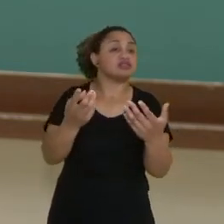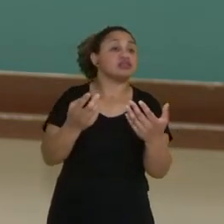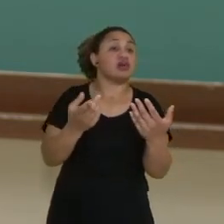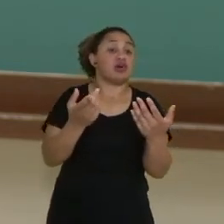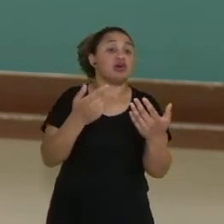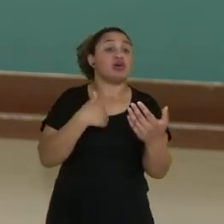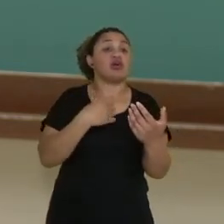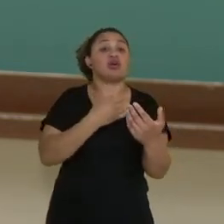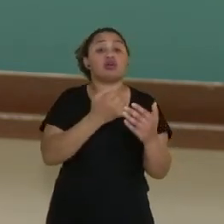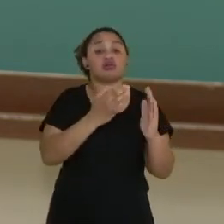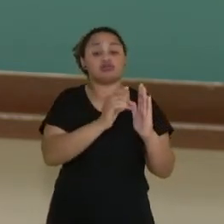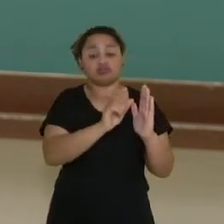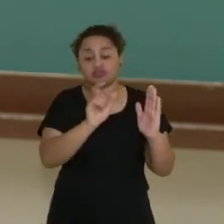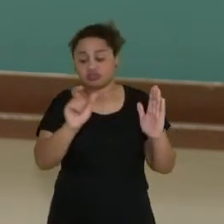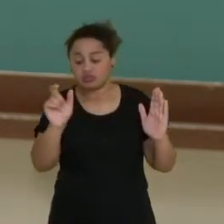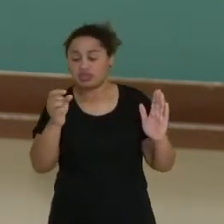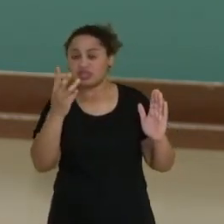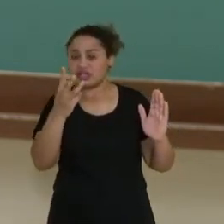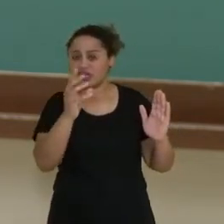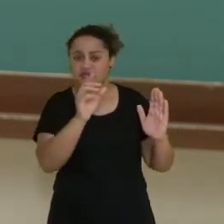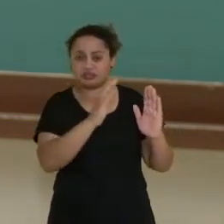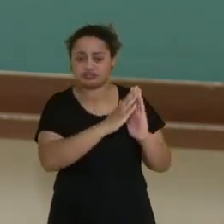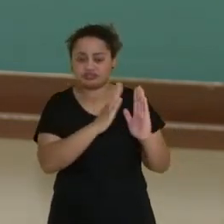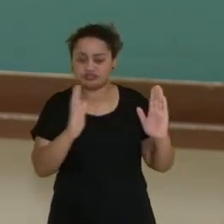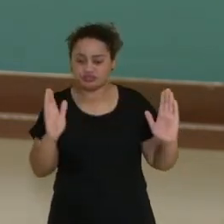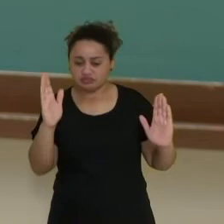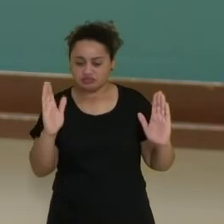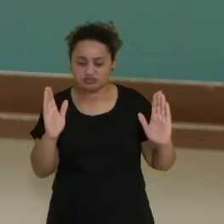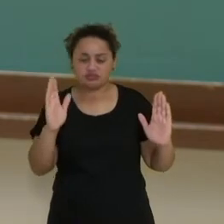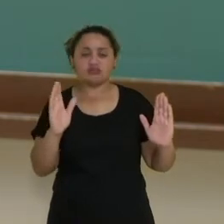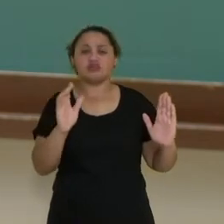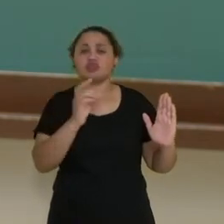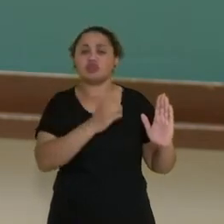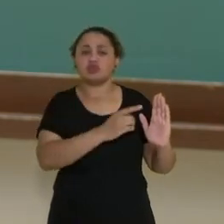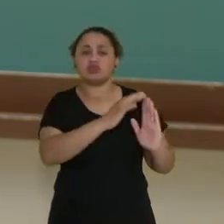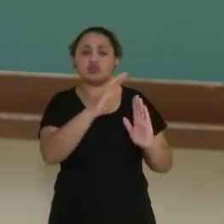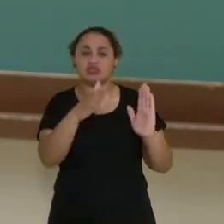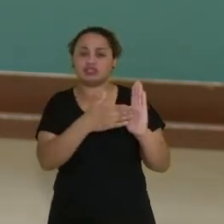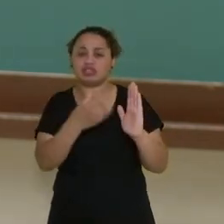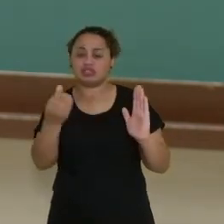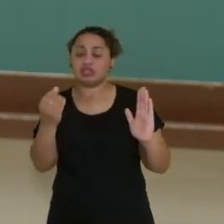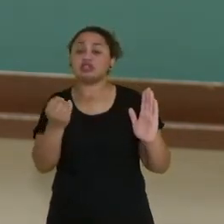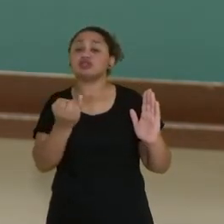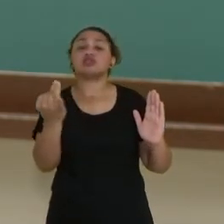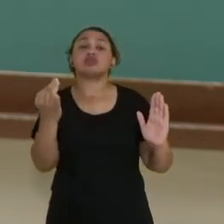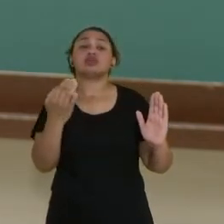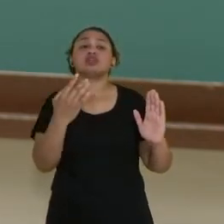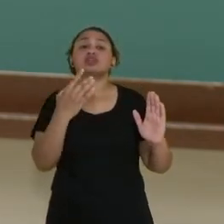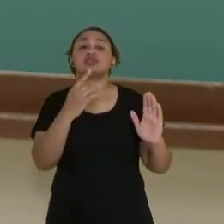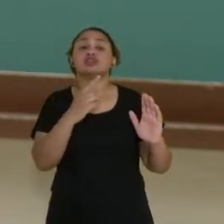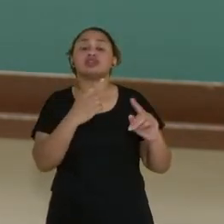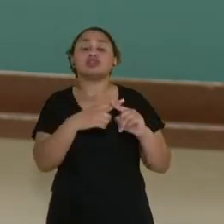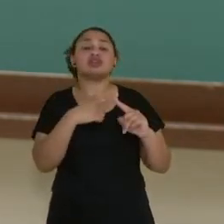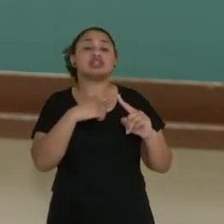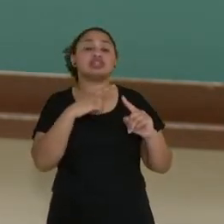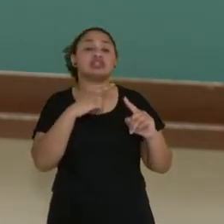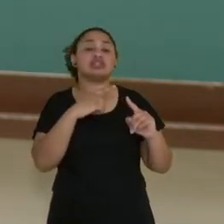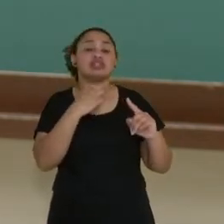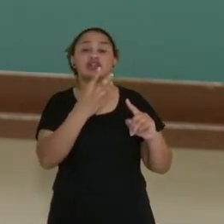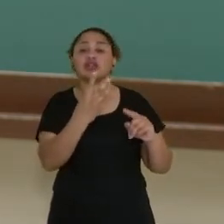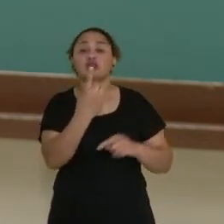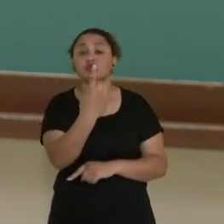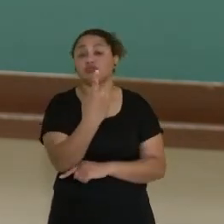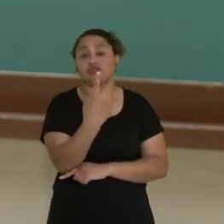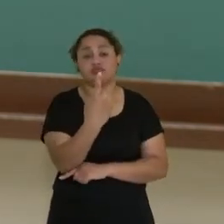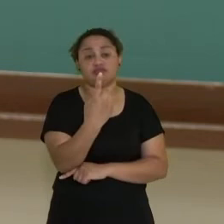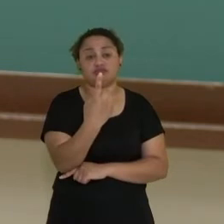o 3 aparece no espaço amostral do dado? Ele aparece uma única vez, certo?